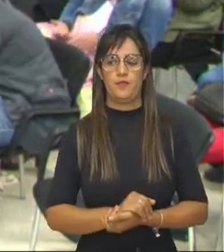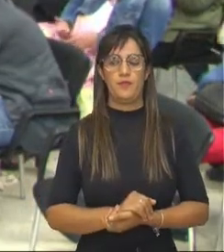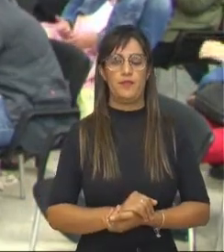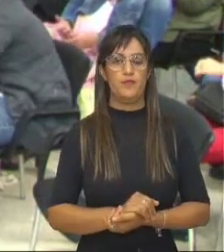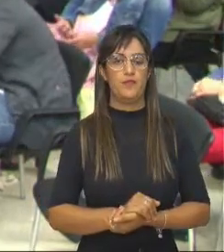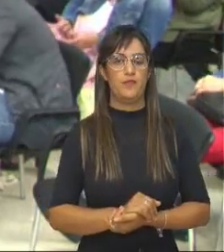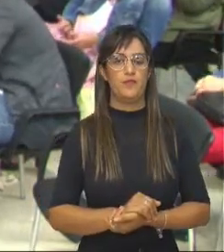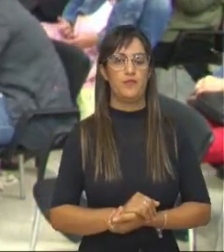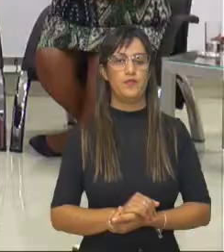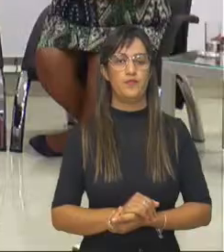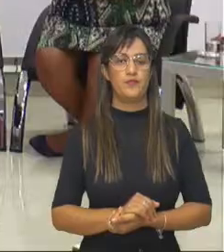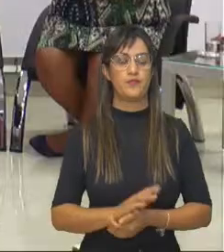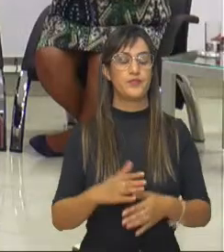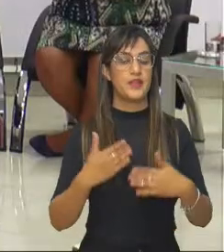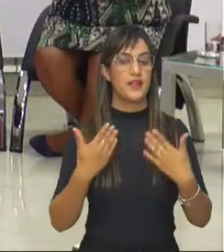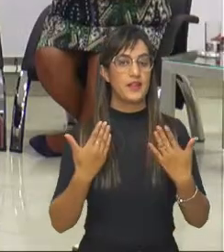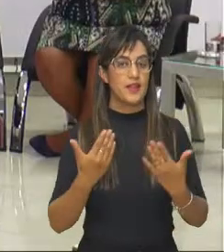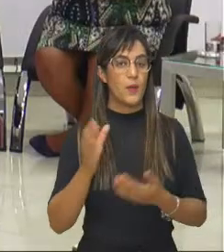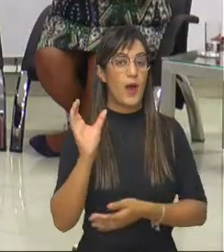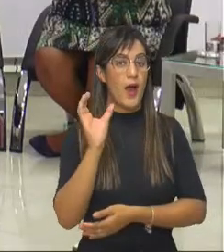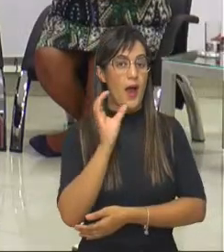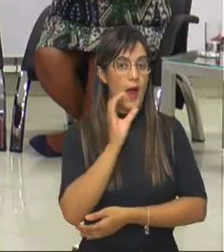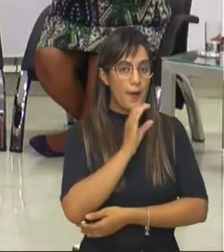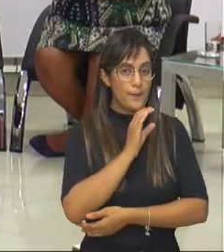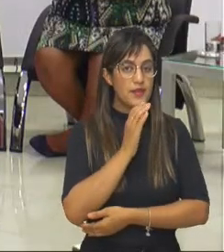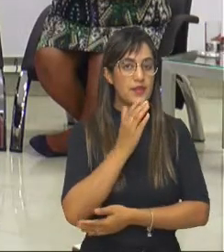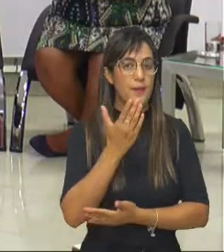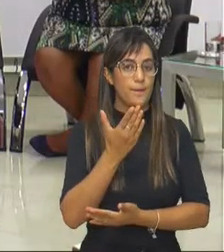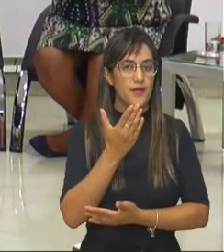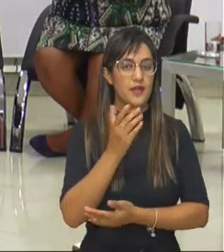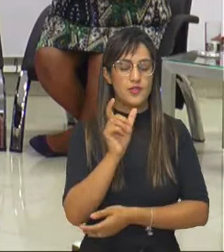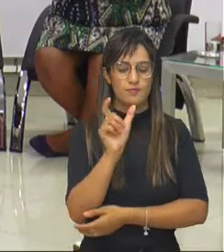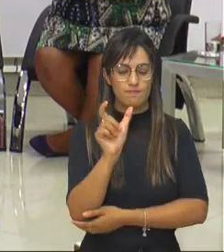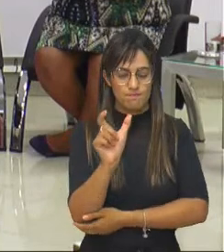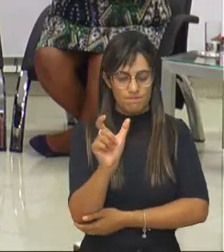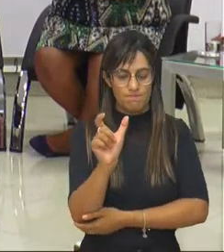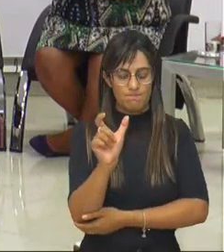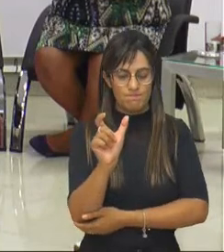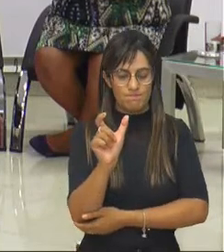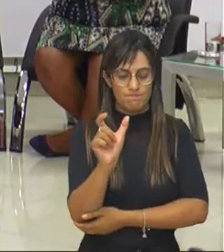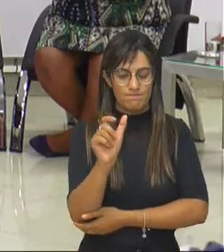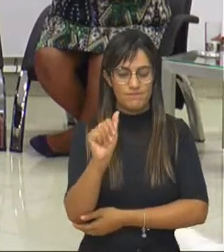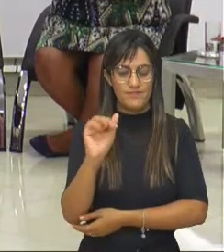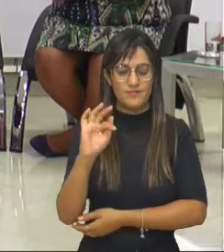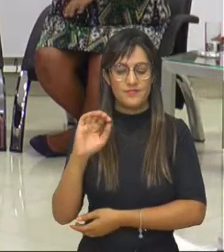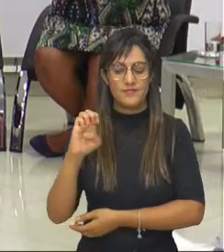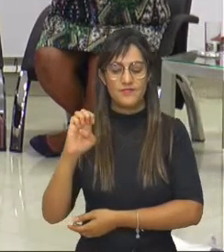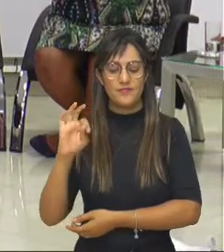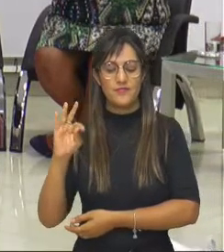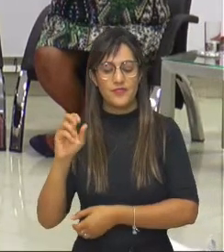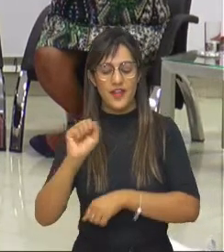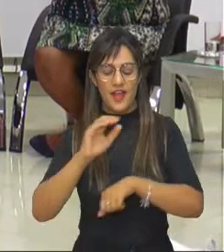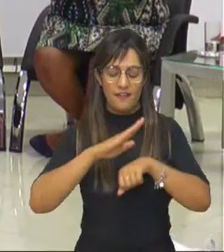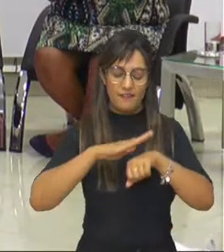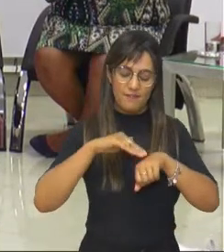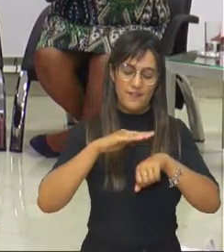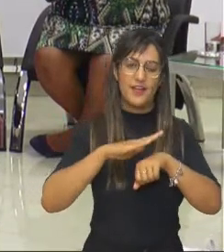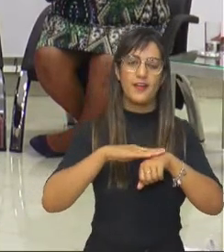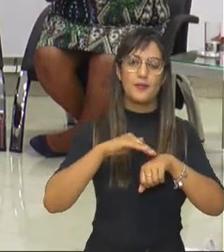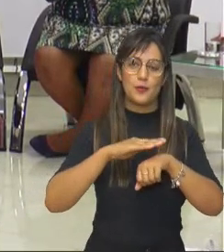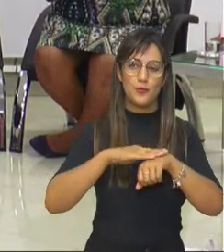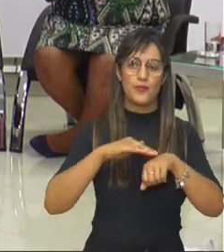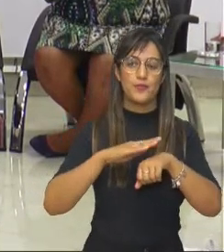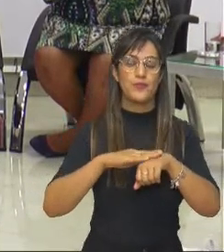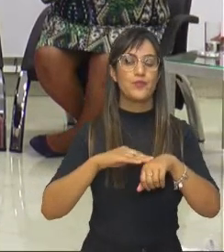Então, gente, brevemente, eu acho que a palavra é afeto. A Emily, acho que trouxe bem o que